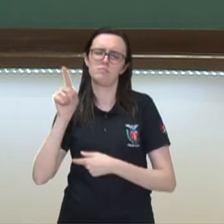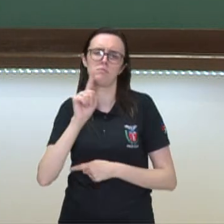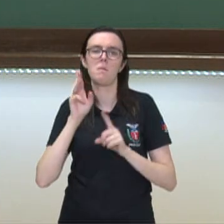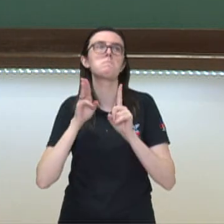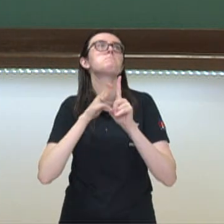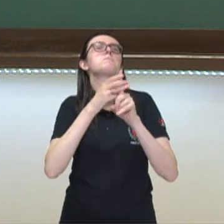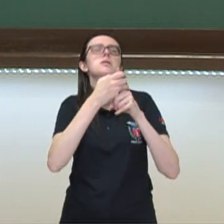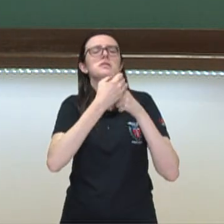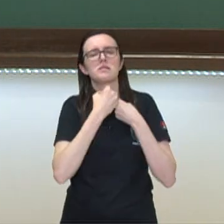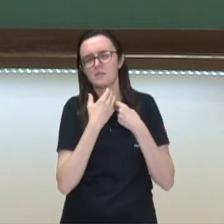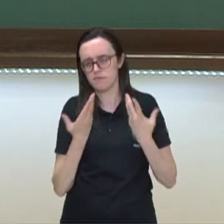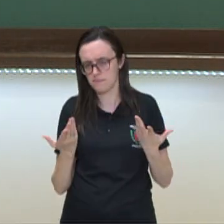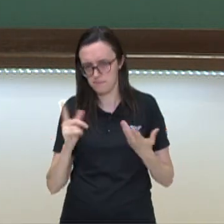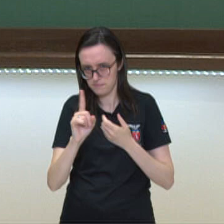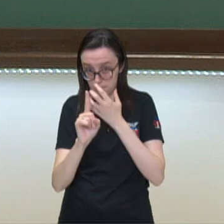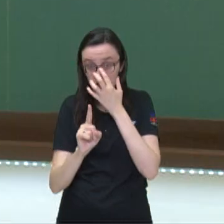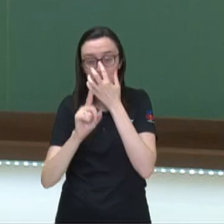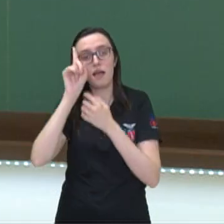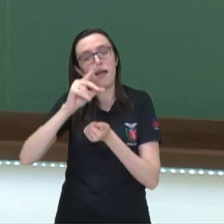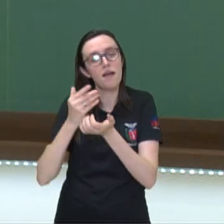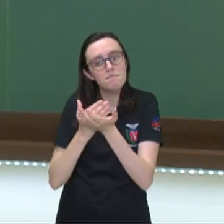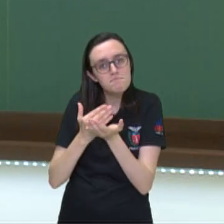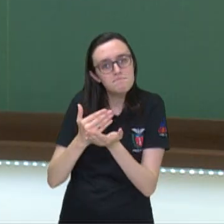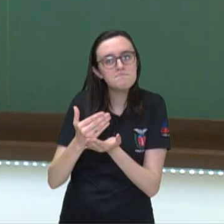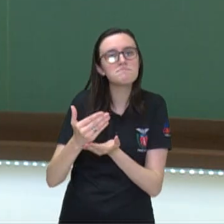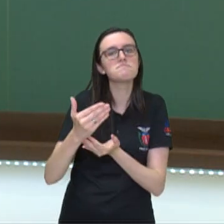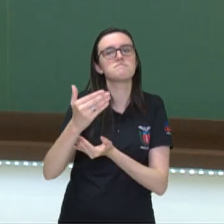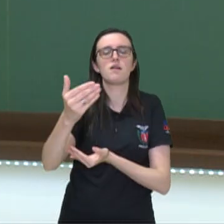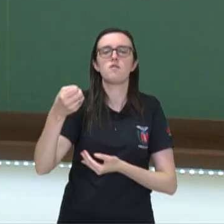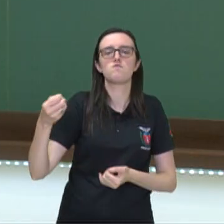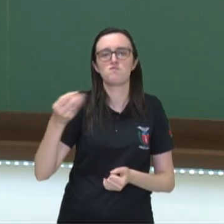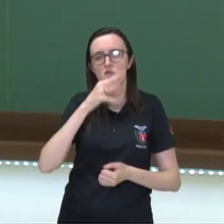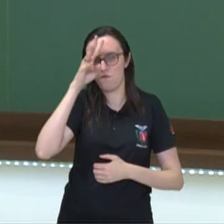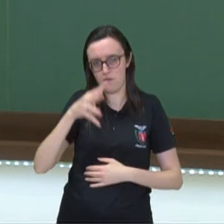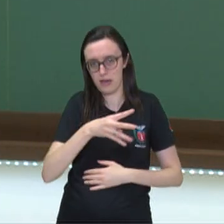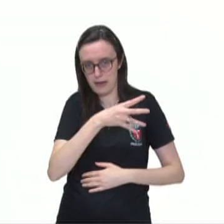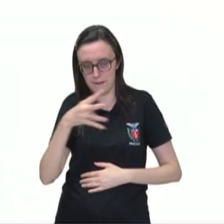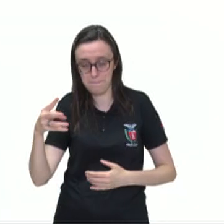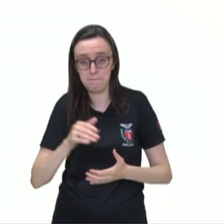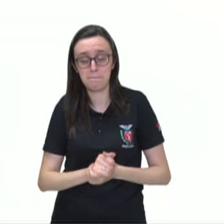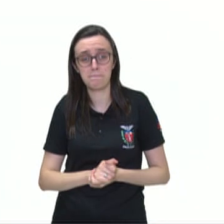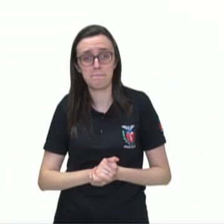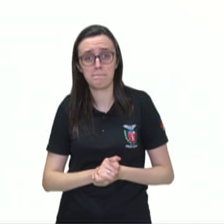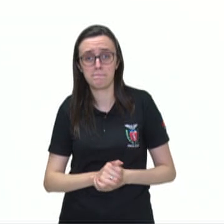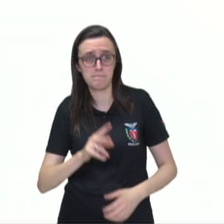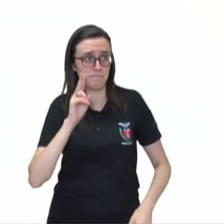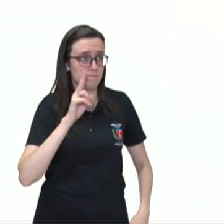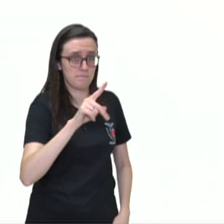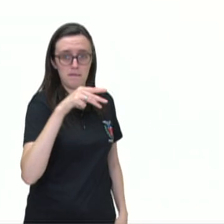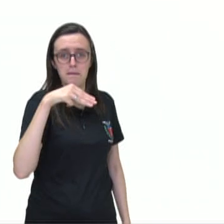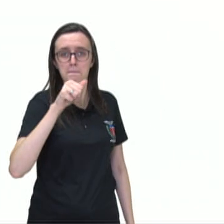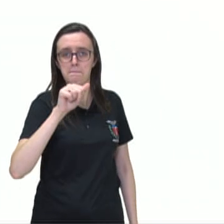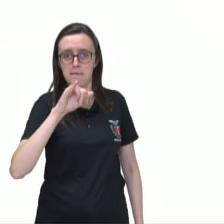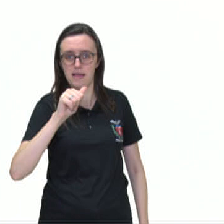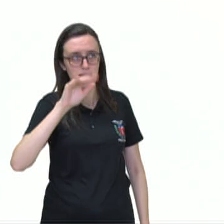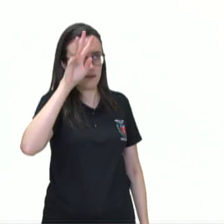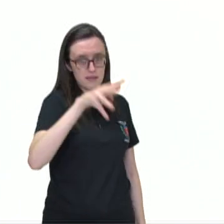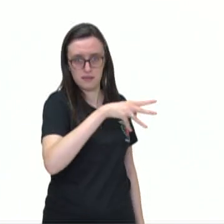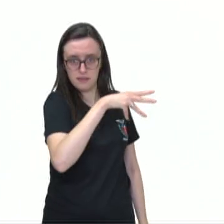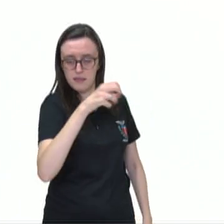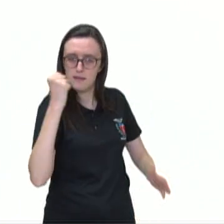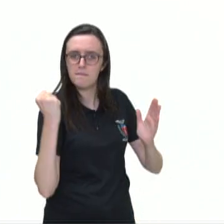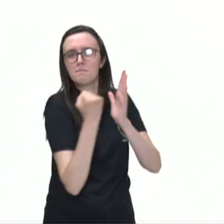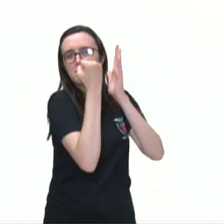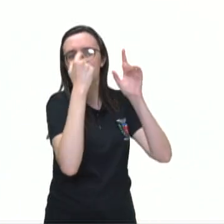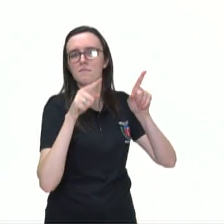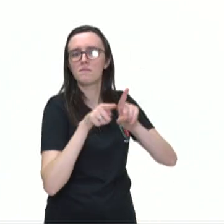por trás foi revelado. Era o início de um novo calendário. O calendário do Maia, ele marca também